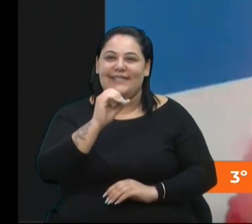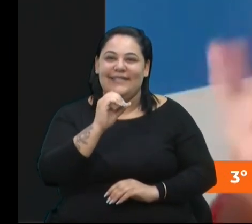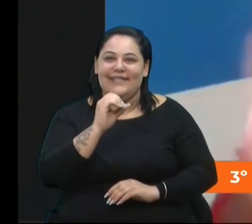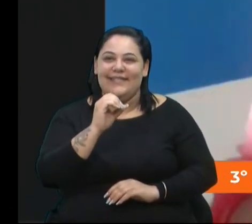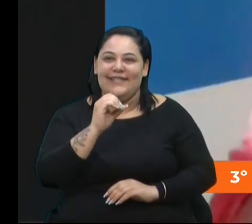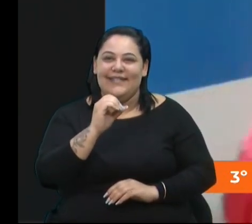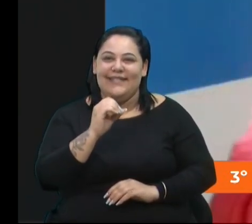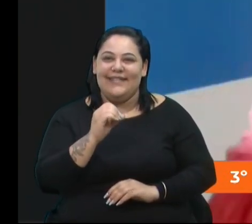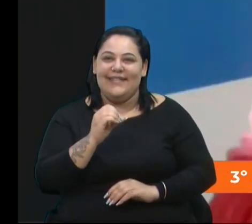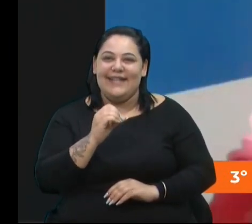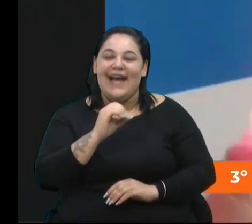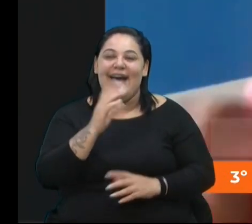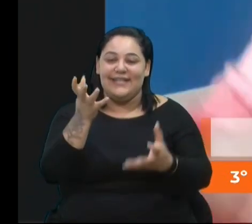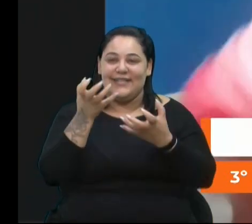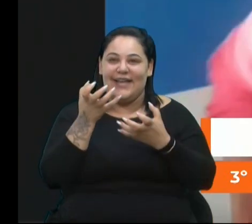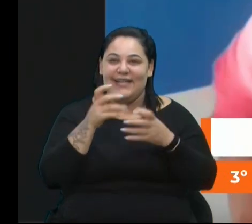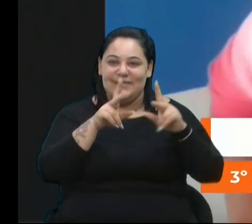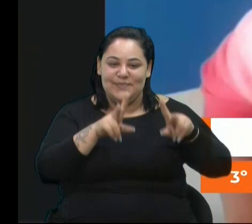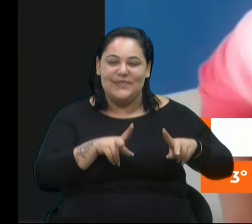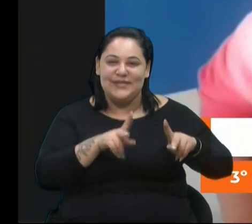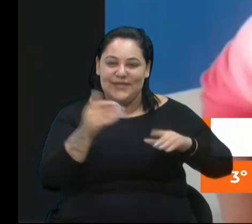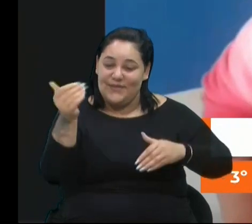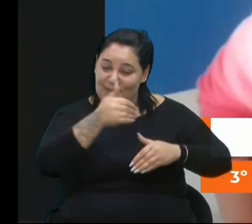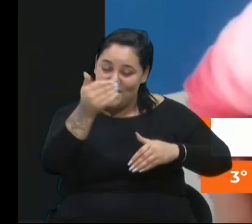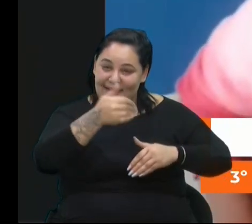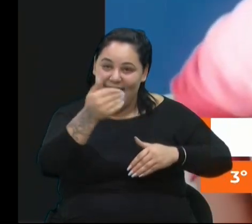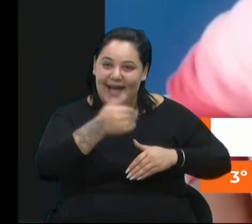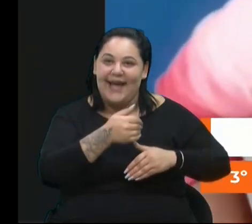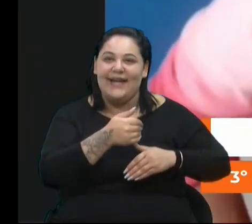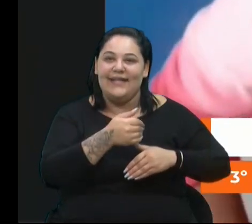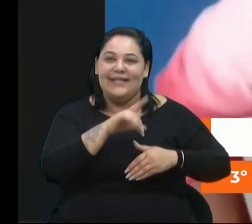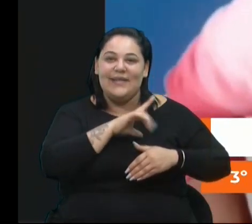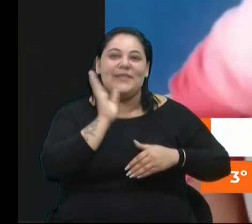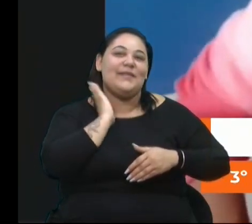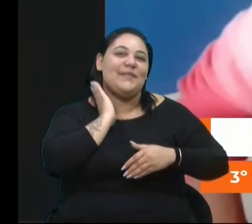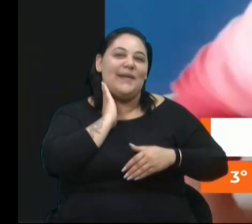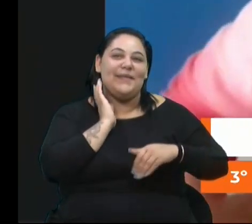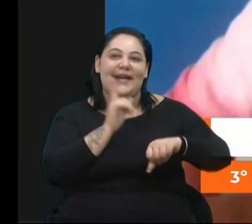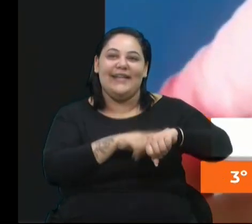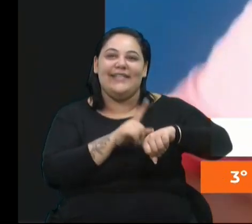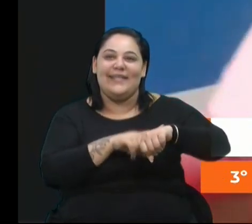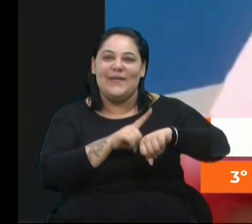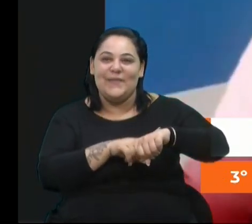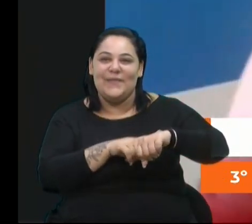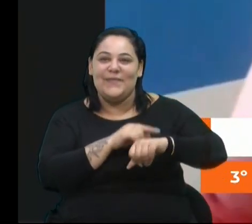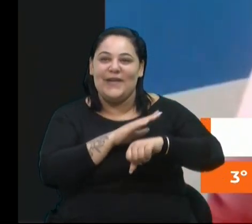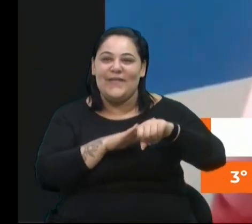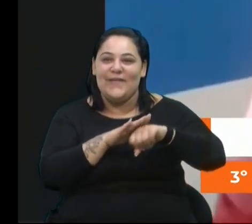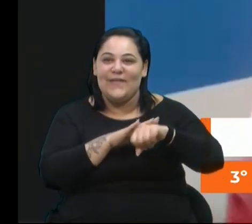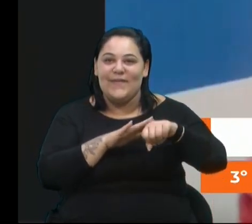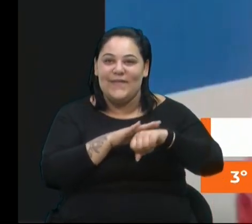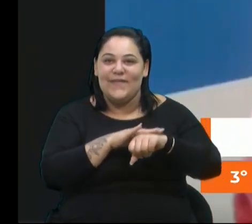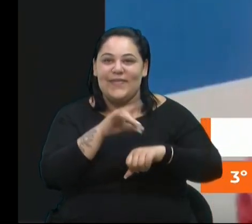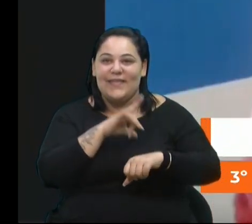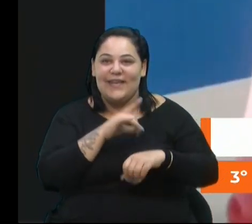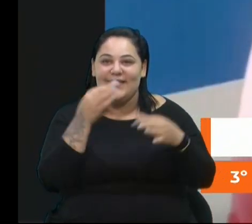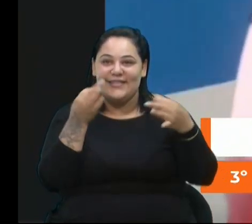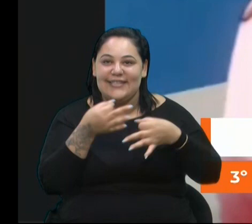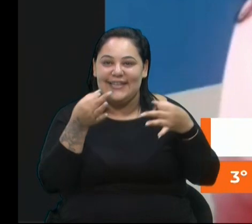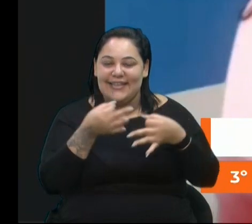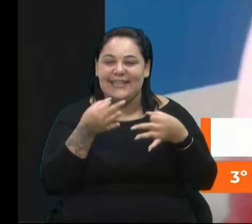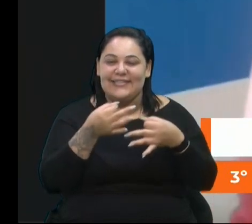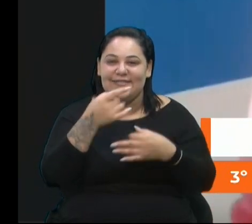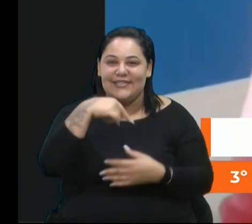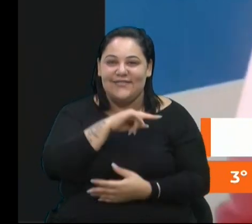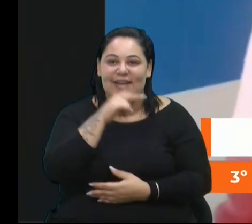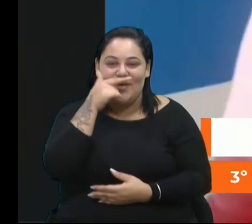que eu? Chico, vem para cá, vamos aqui, senta aqui, vamos bater papo, que a gente tem daí bastante tempo para conversar. Tenho certeza que tem mais gente que está